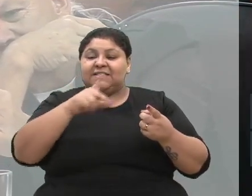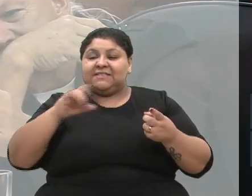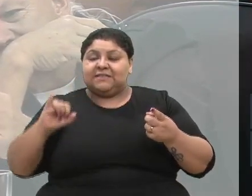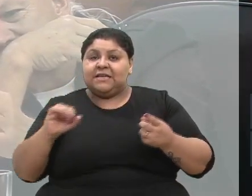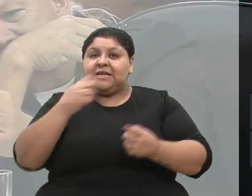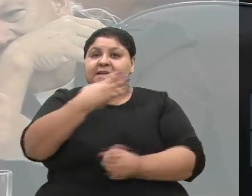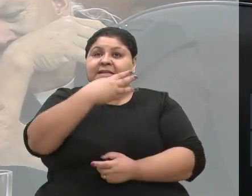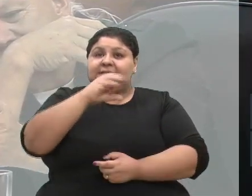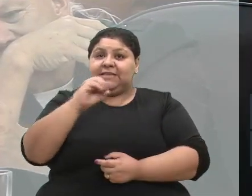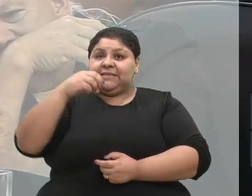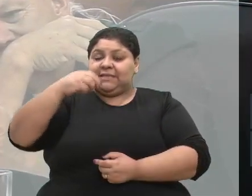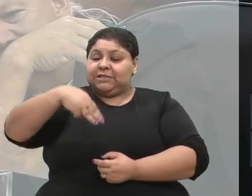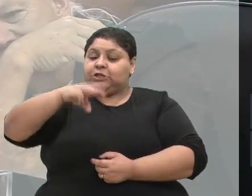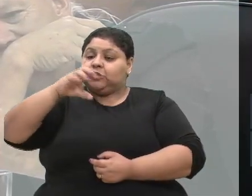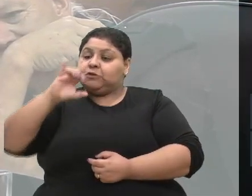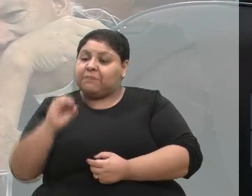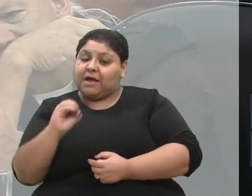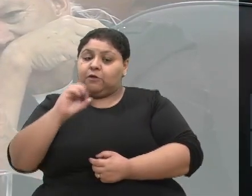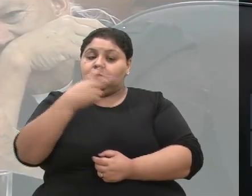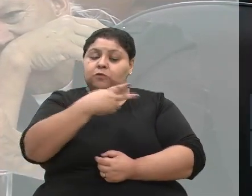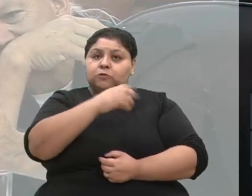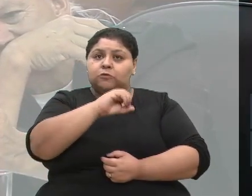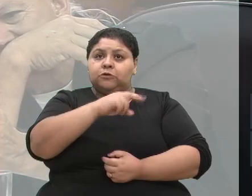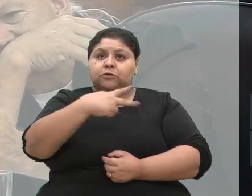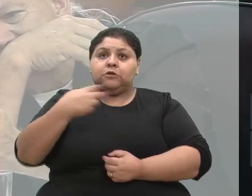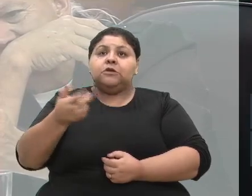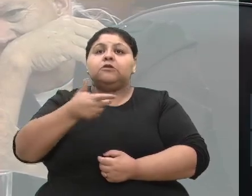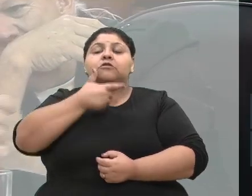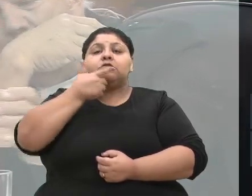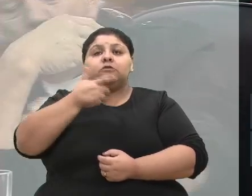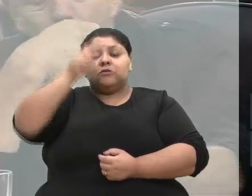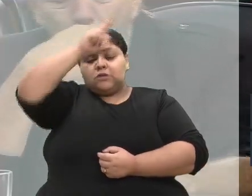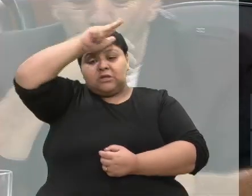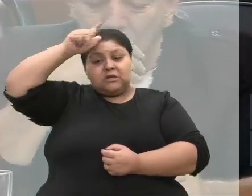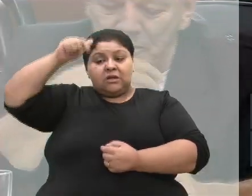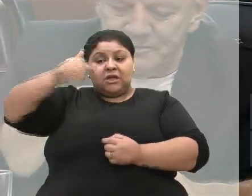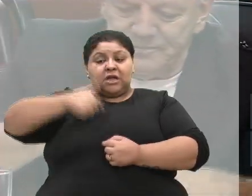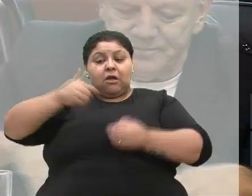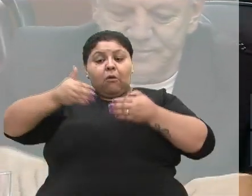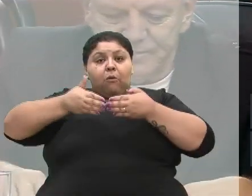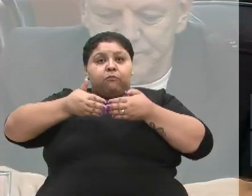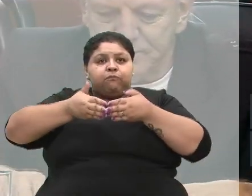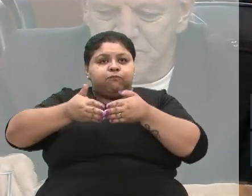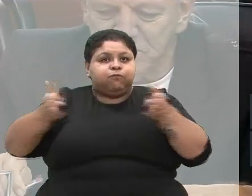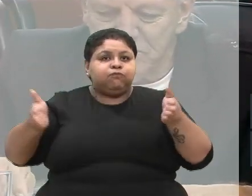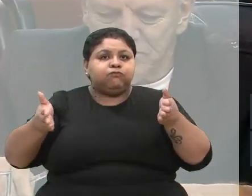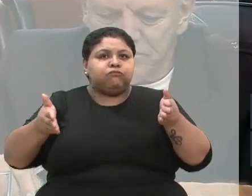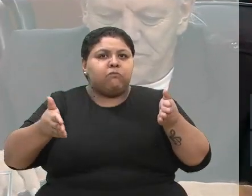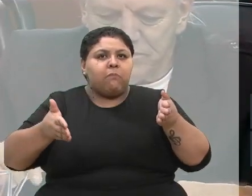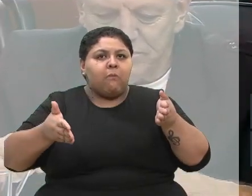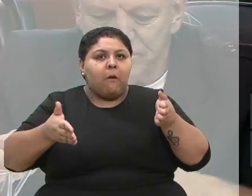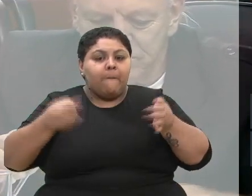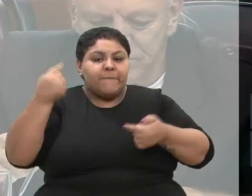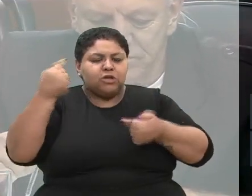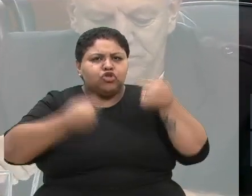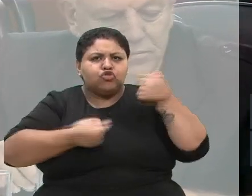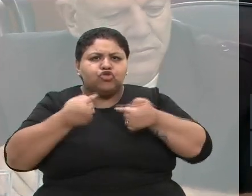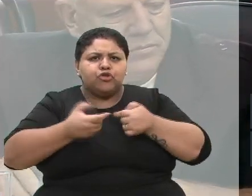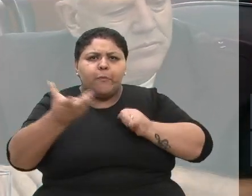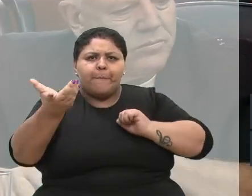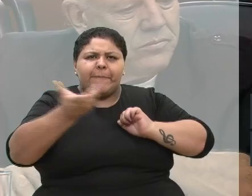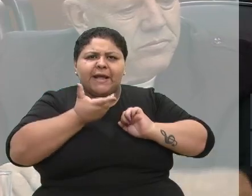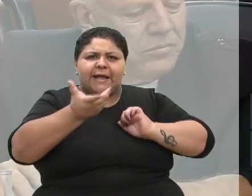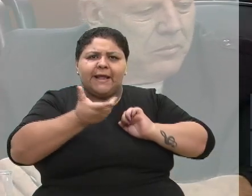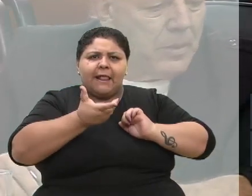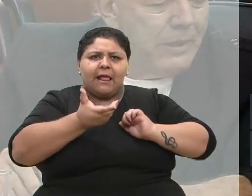2023, eu disse para a prefeitura que eu estaria à disposição para abrigar a maternidade no nosso hospital. Eu estaria disposto